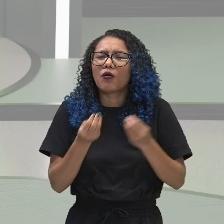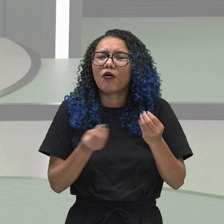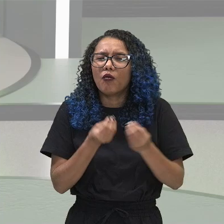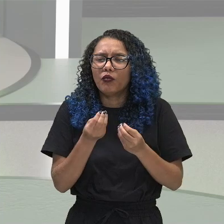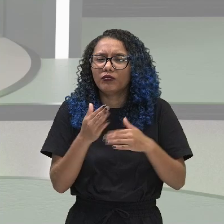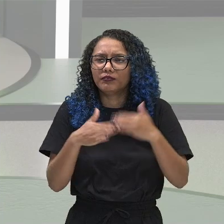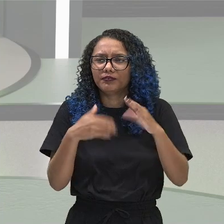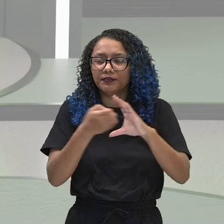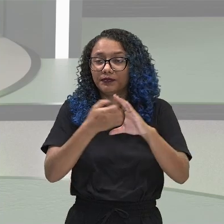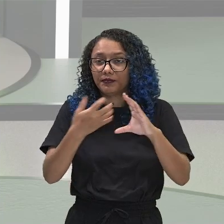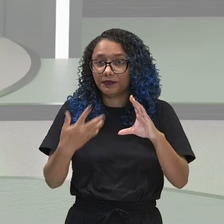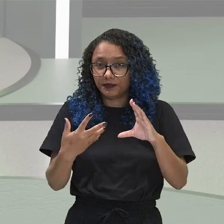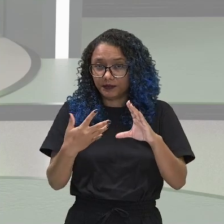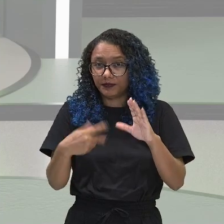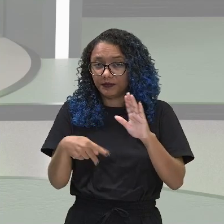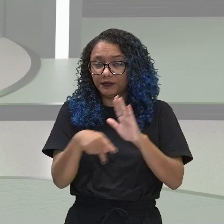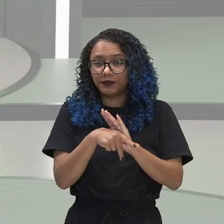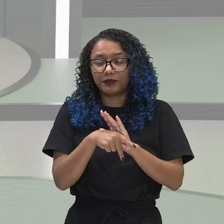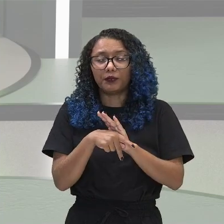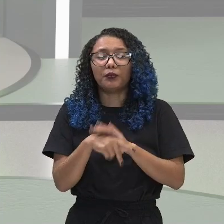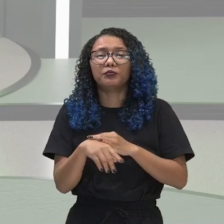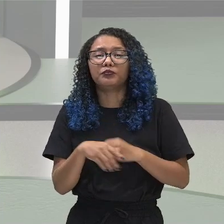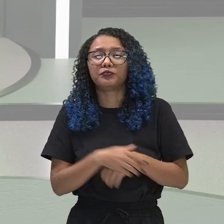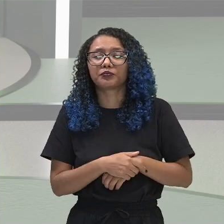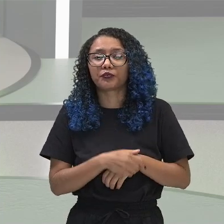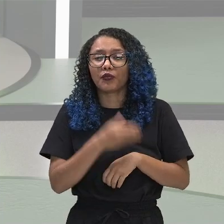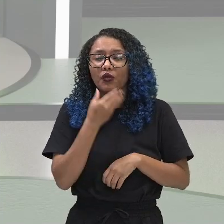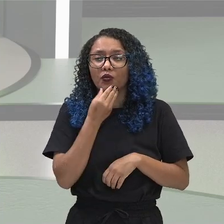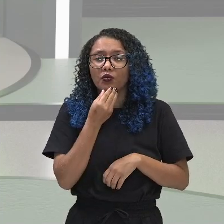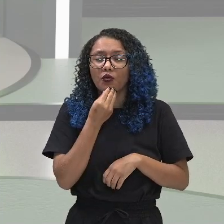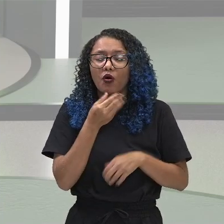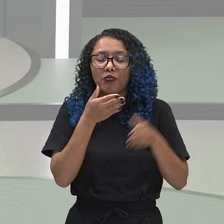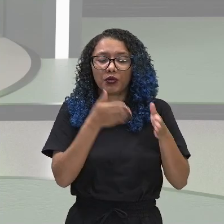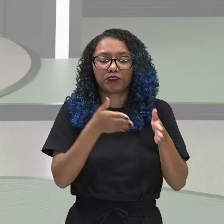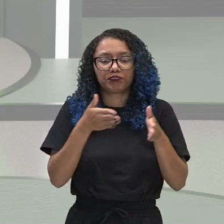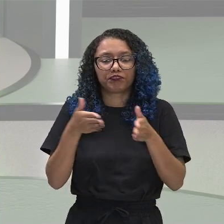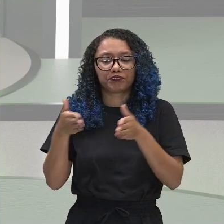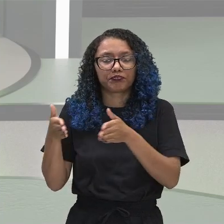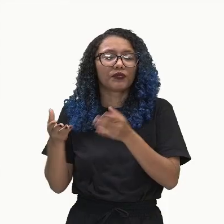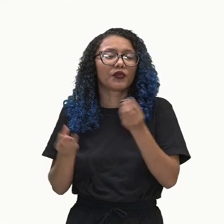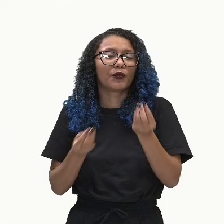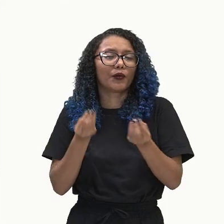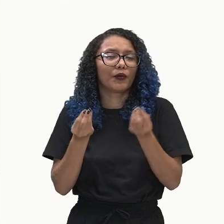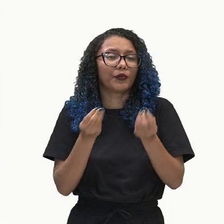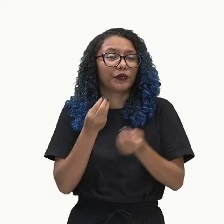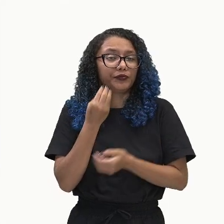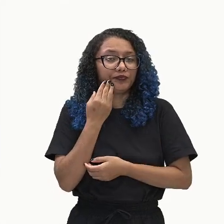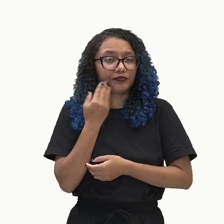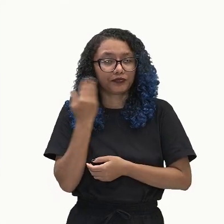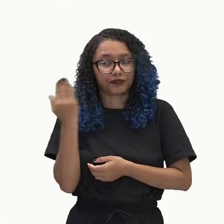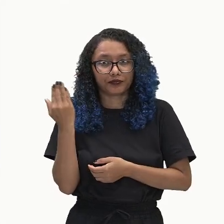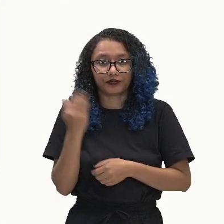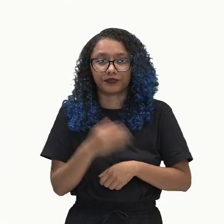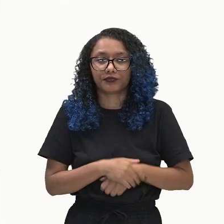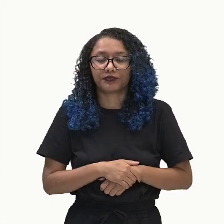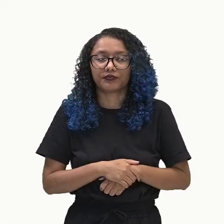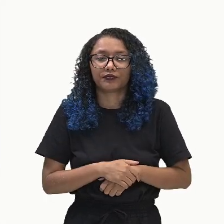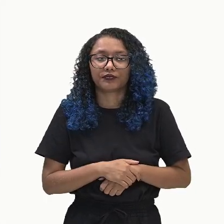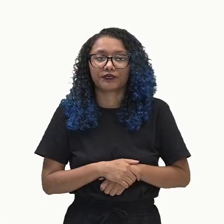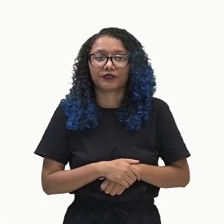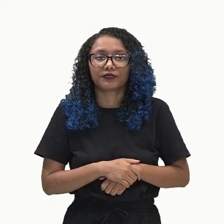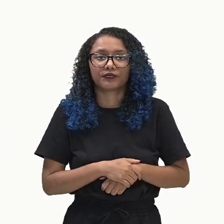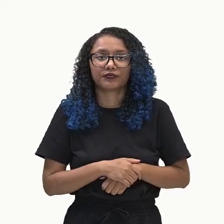estão relacionadas aí ao desenvolvimento das fases de vida do homem. Vejam aí, tá? Nós temos,